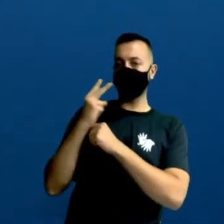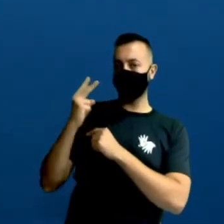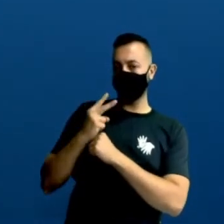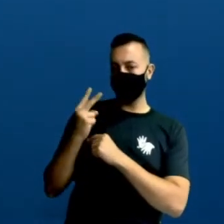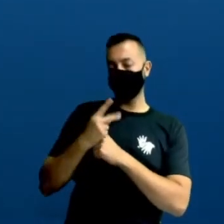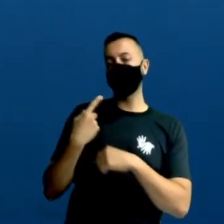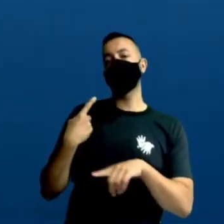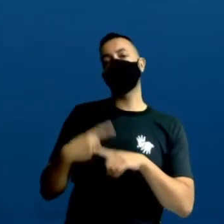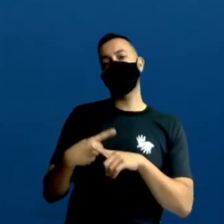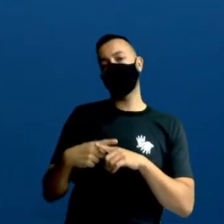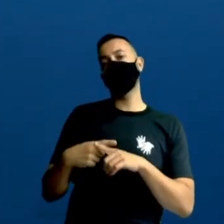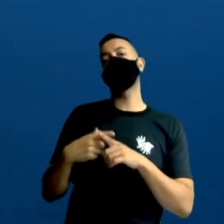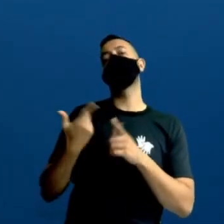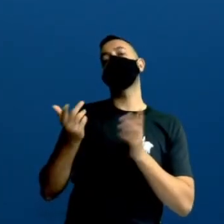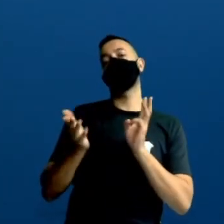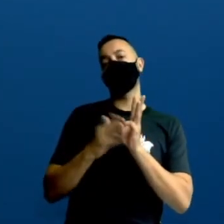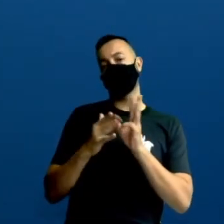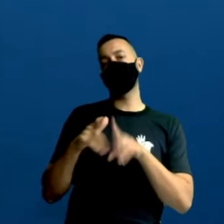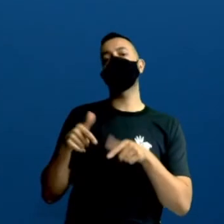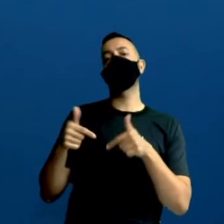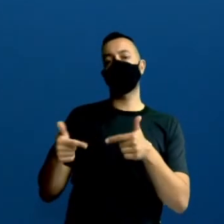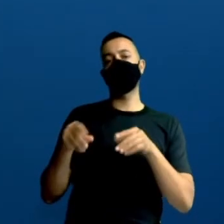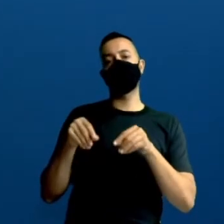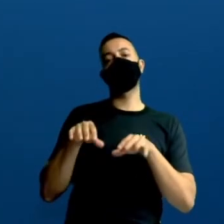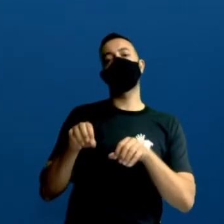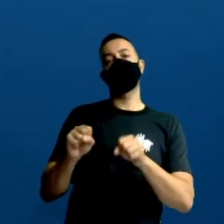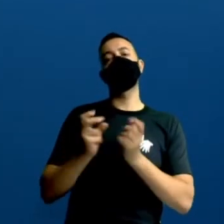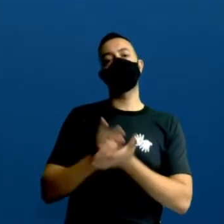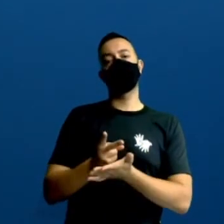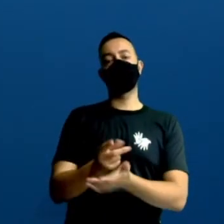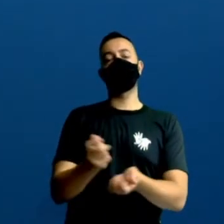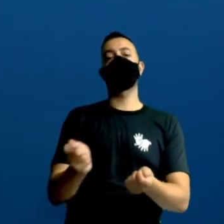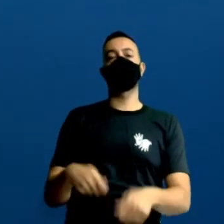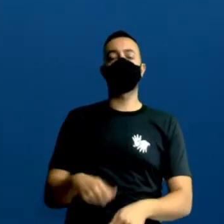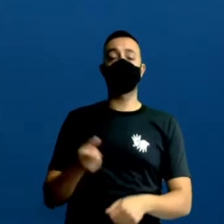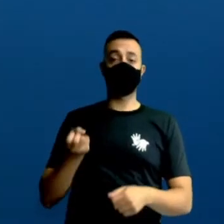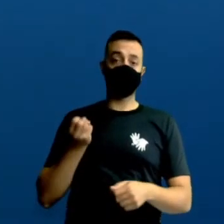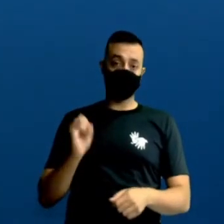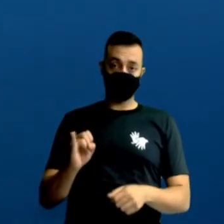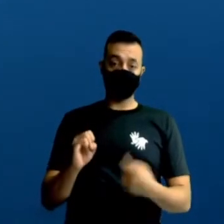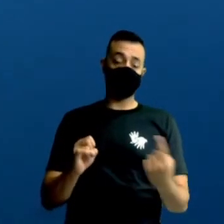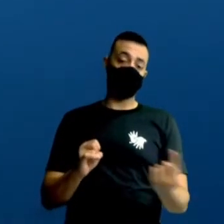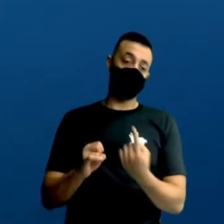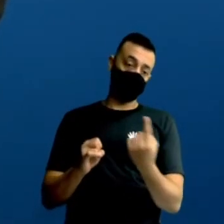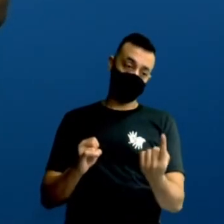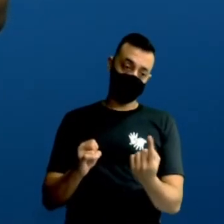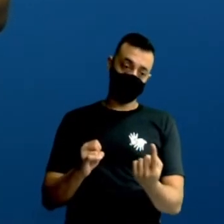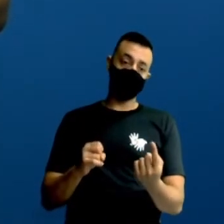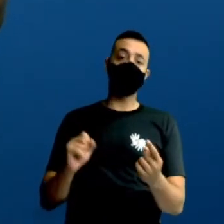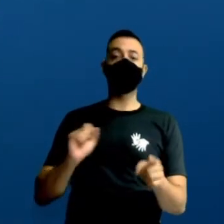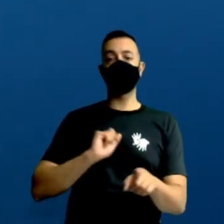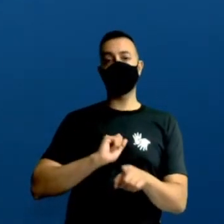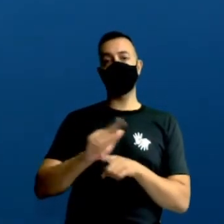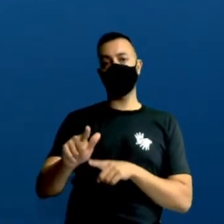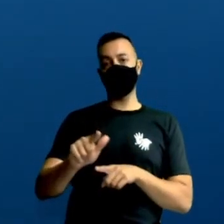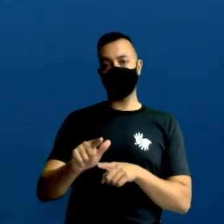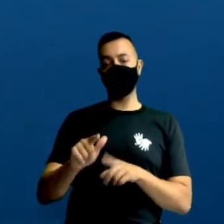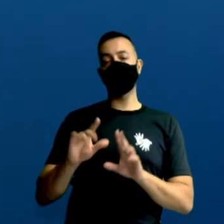iriam continuar lutando pelas suas terras, né? Sempre que possível. Então, se a pessoa ficasse sozinha, logo ela seria